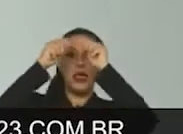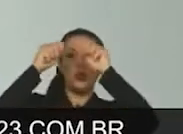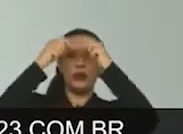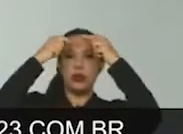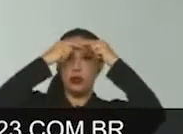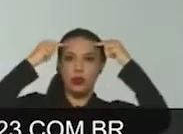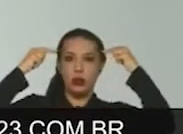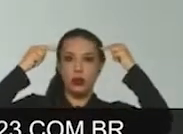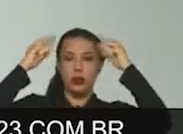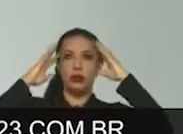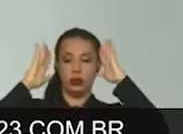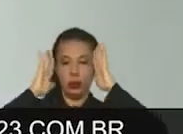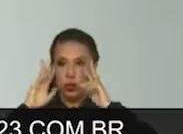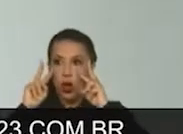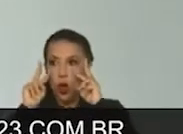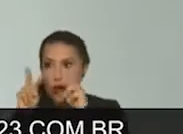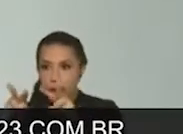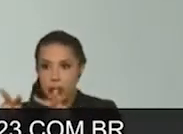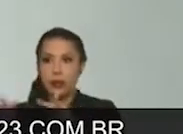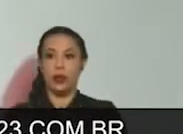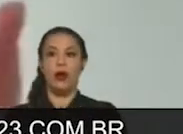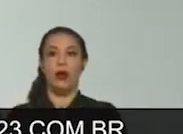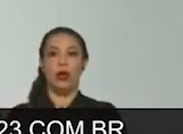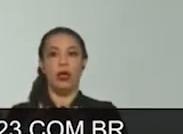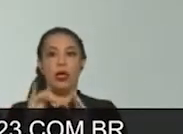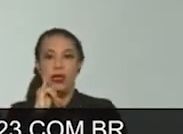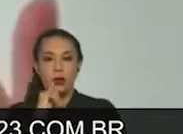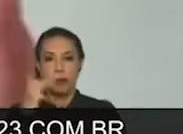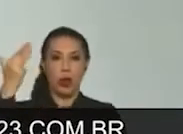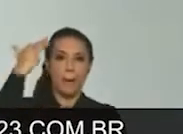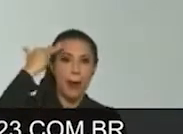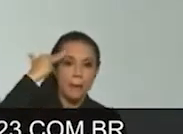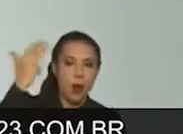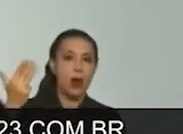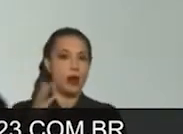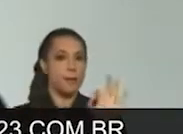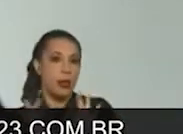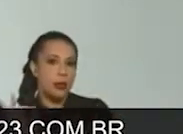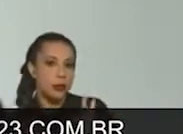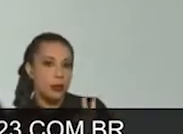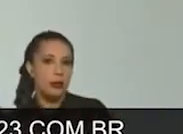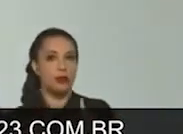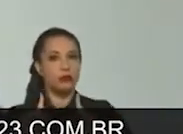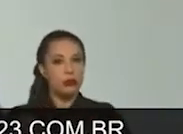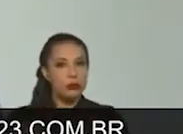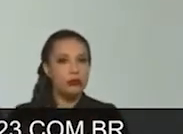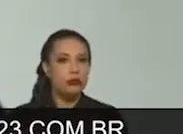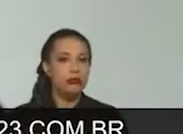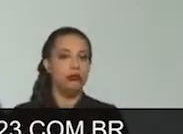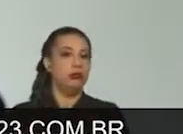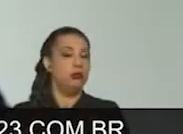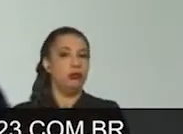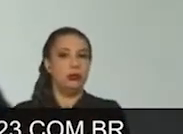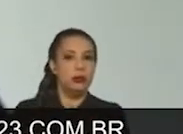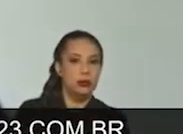de concentração, de atenção, de memória, de planejamento, de execução das atividades,